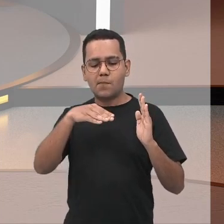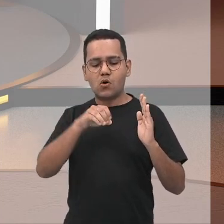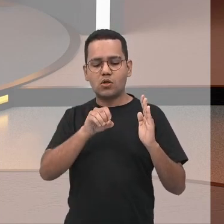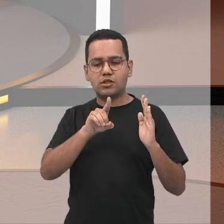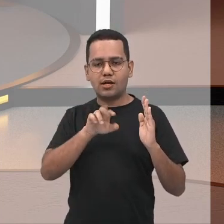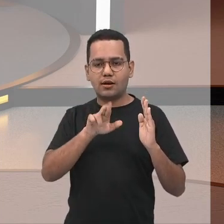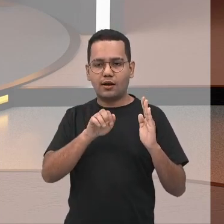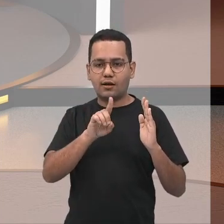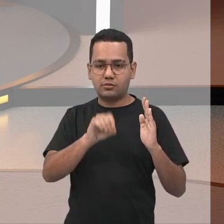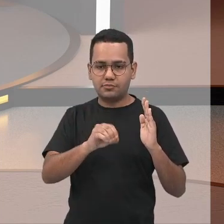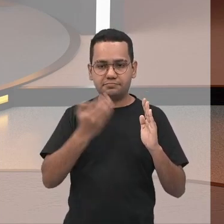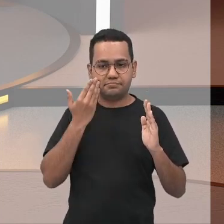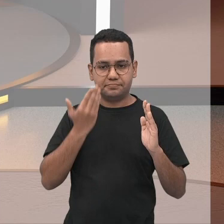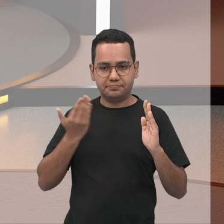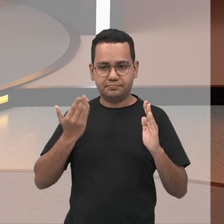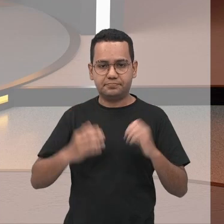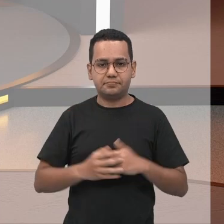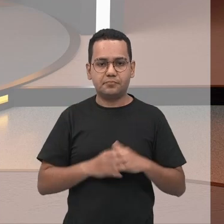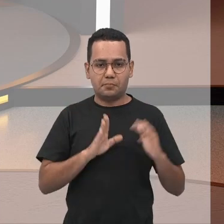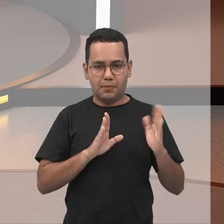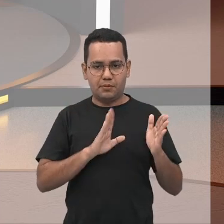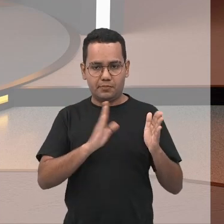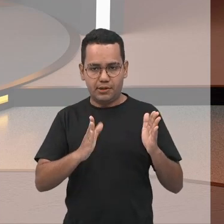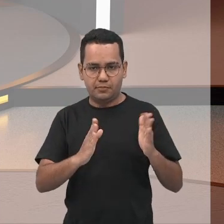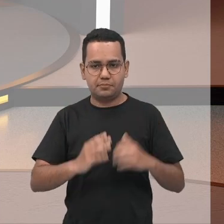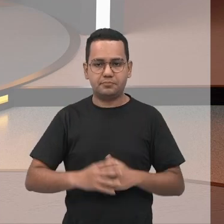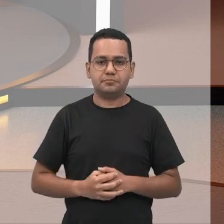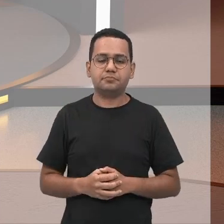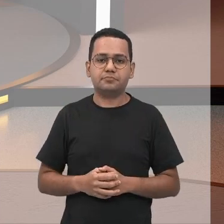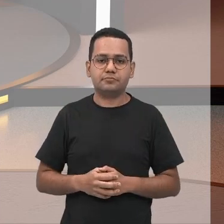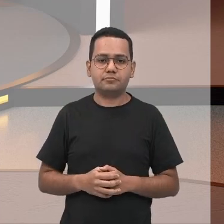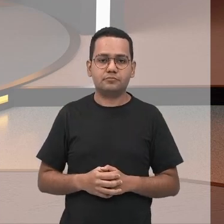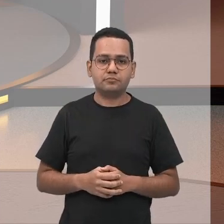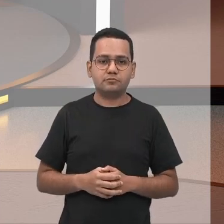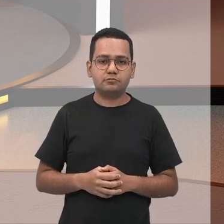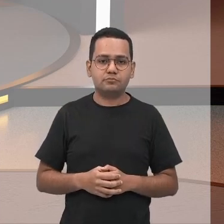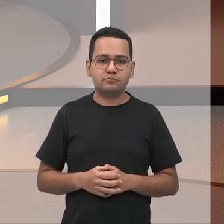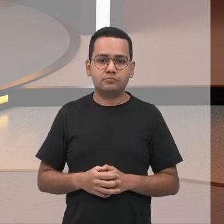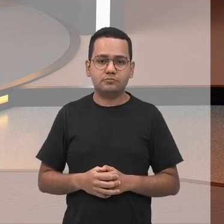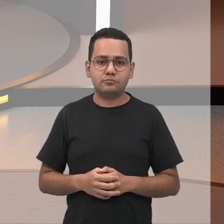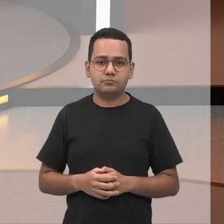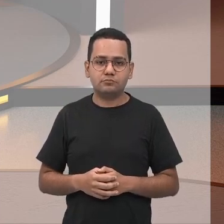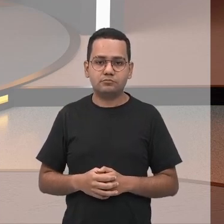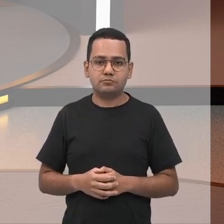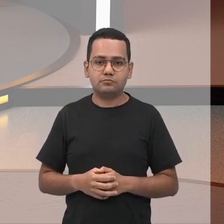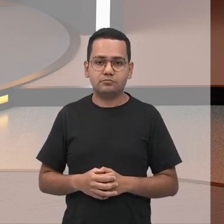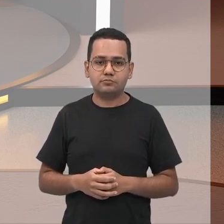Liberal Moderado, ele chamado também aí de...